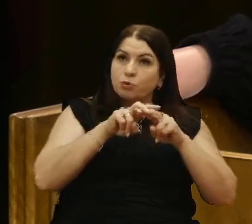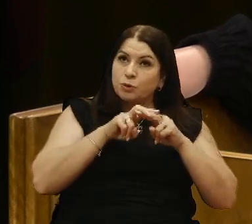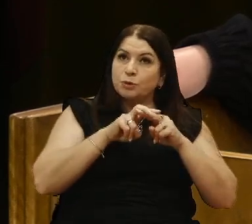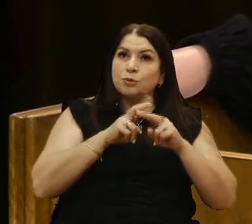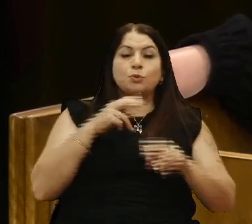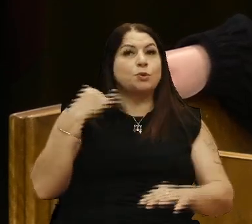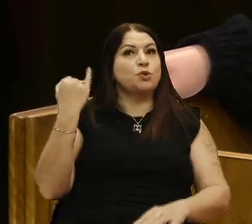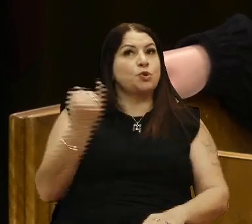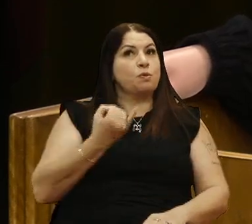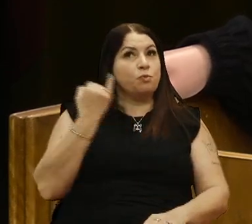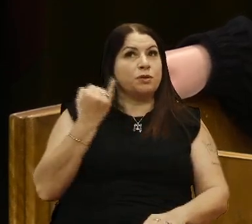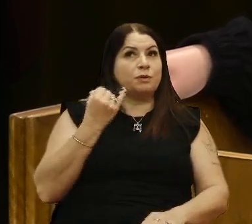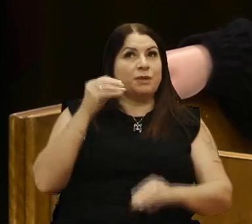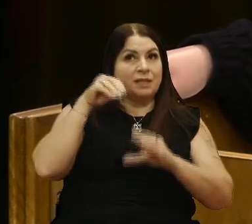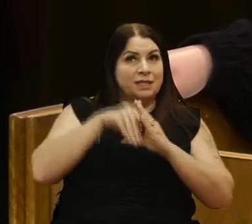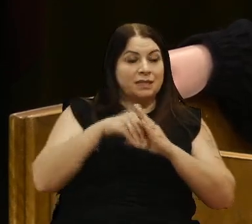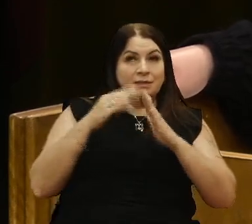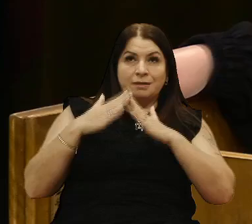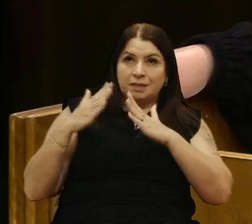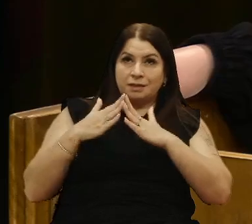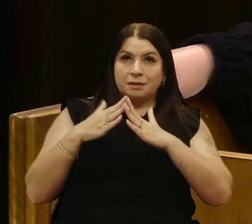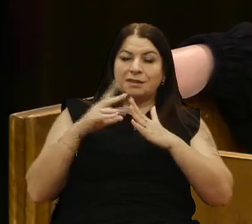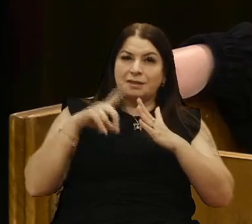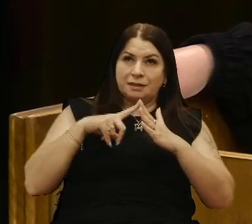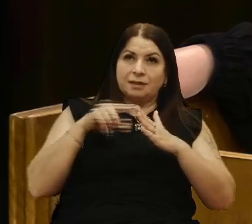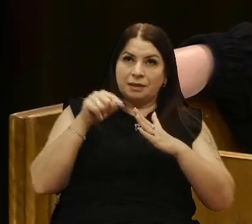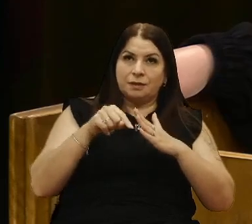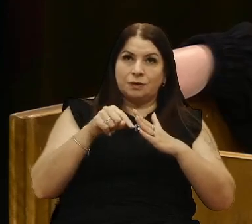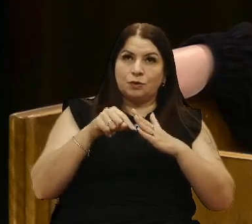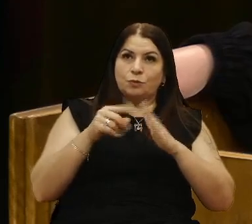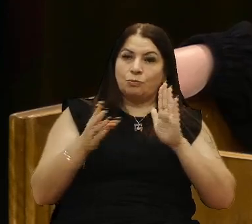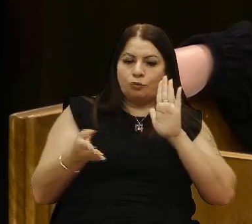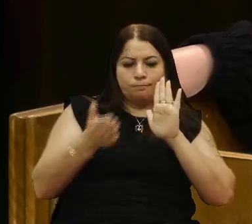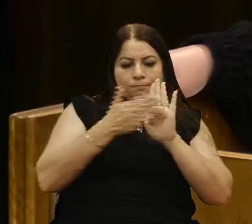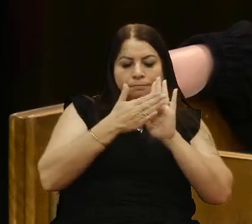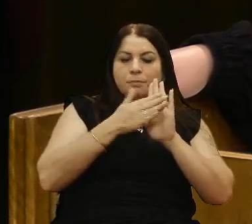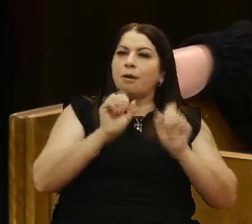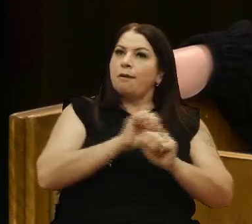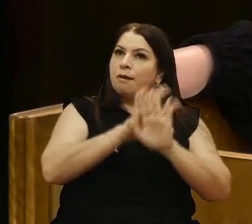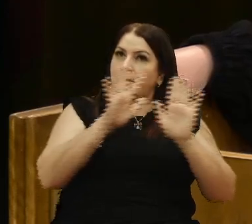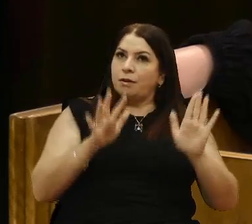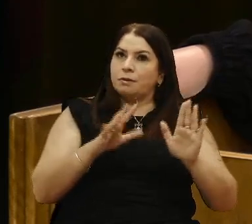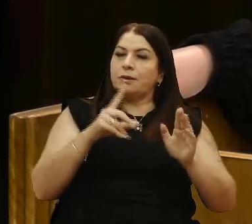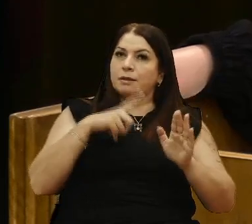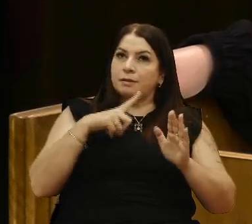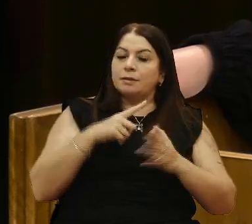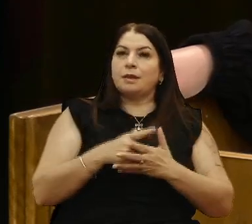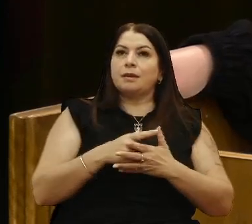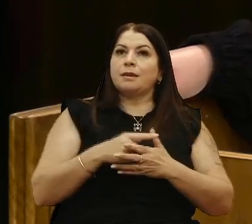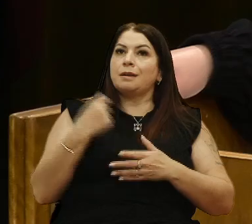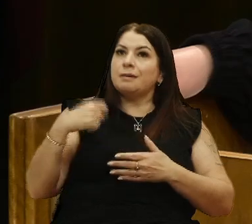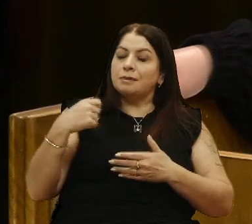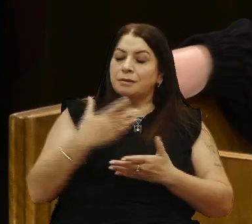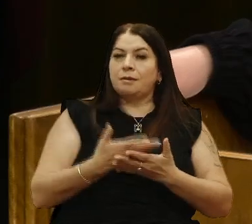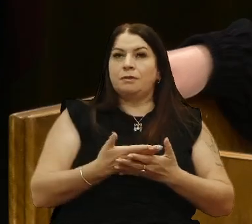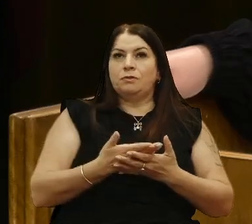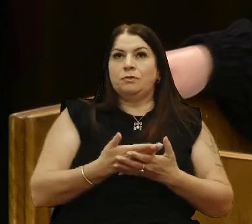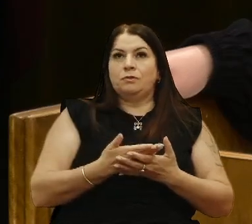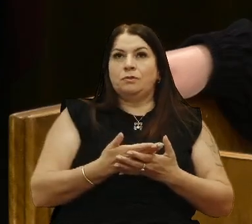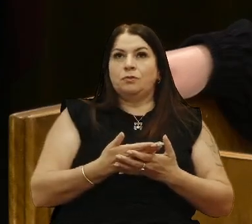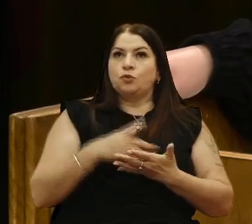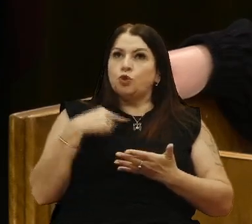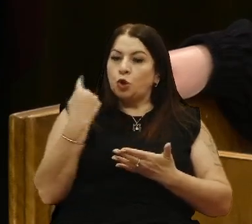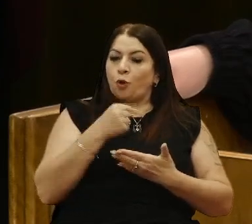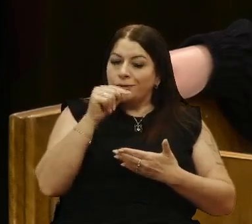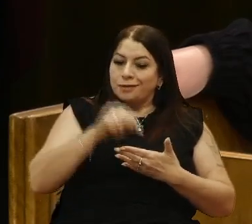tão importante que dentro desta casa a gente tenha isso muito estabelecido. A gente tenha a necessidade de